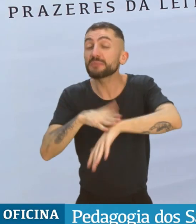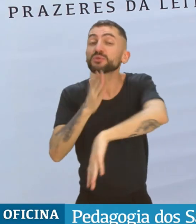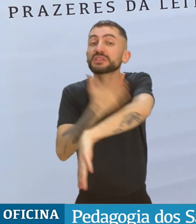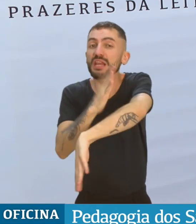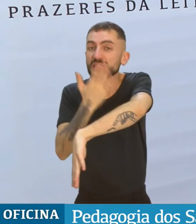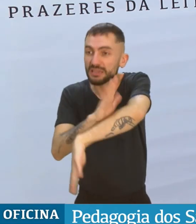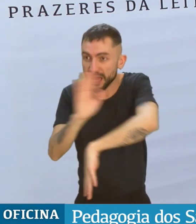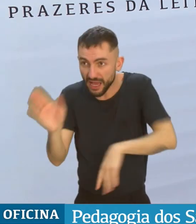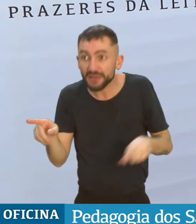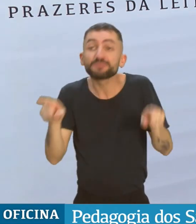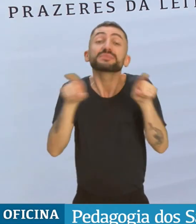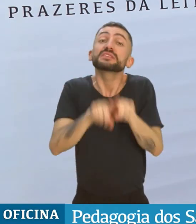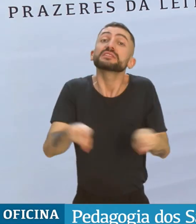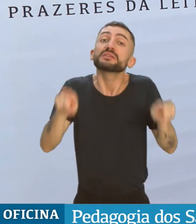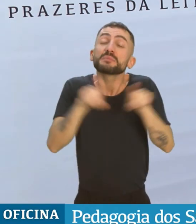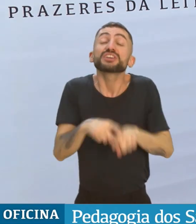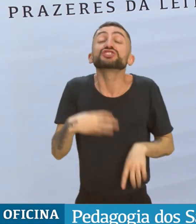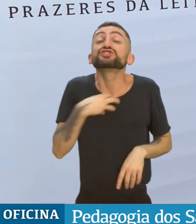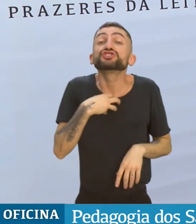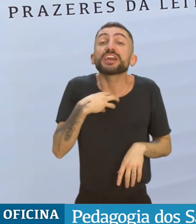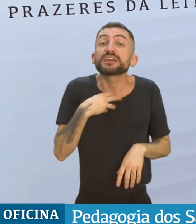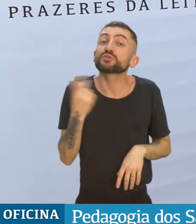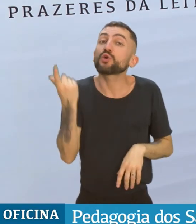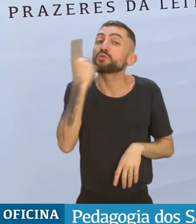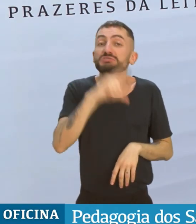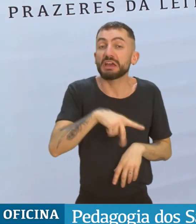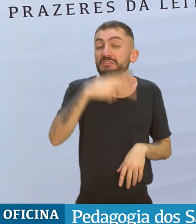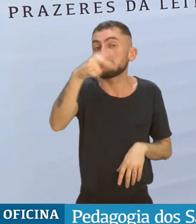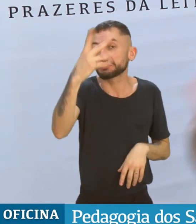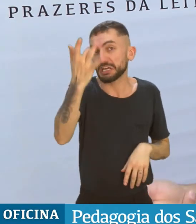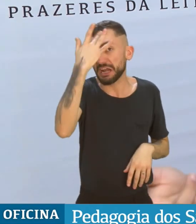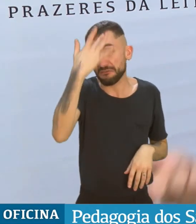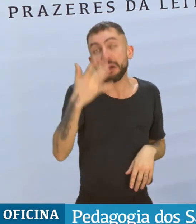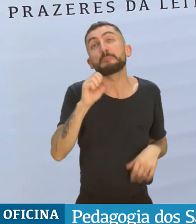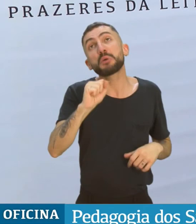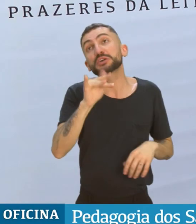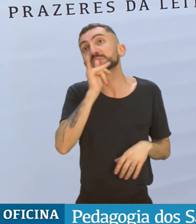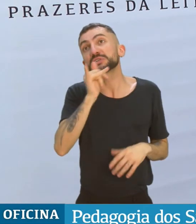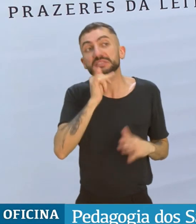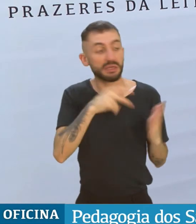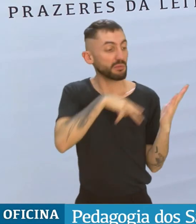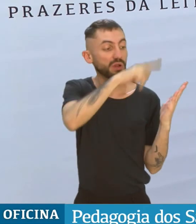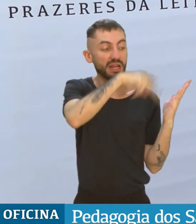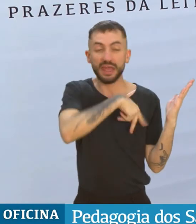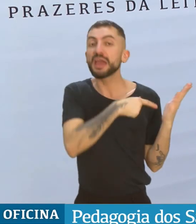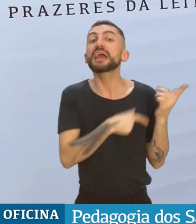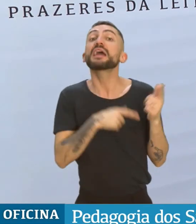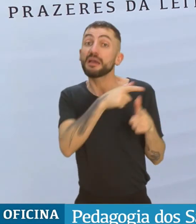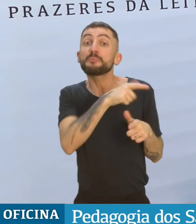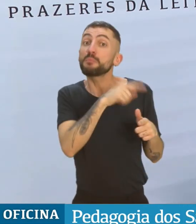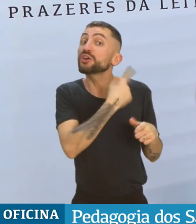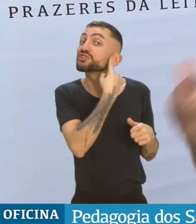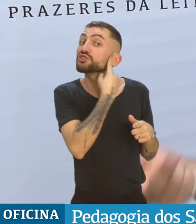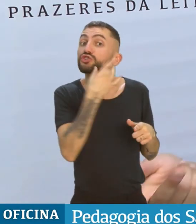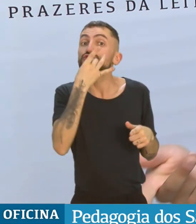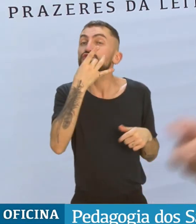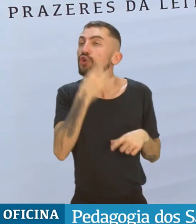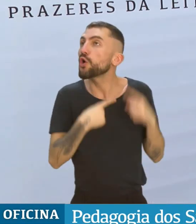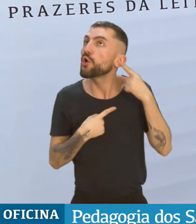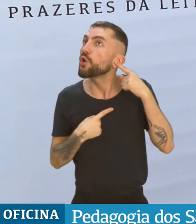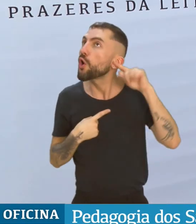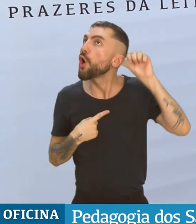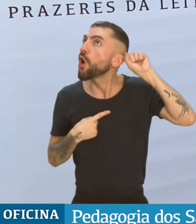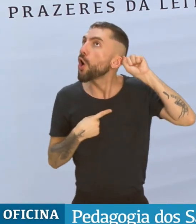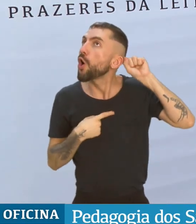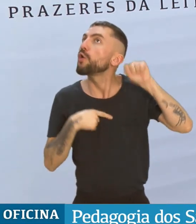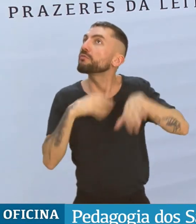você precisa descobrir um modo de fazer isso, que pode ser gravando um texto e ouvindo várias vezes, escrevendo o texto várias